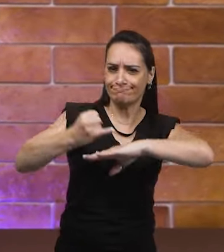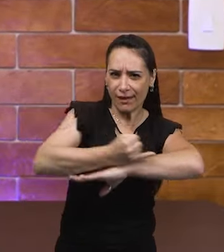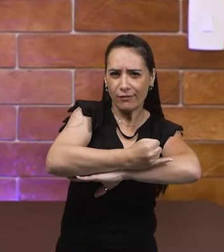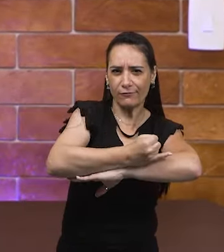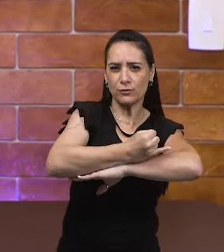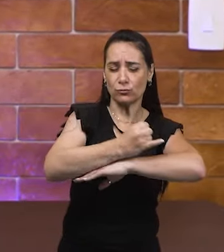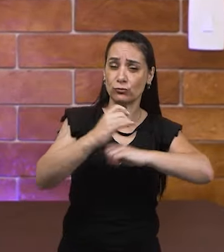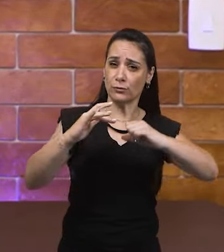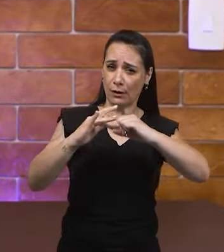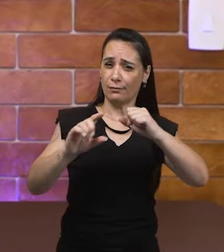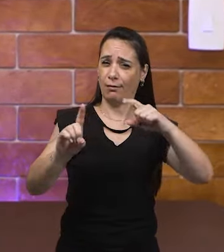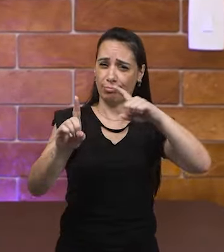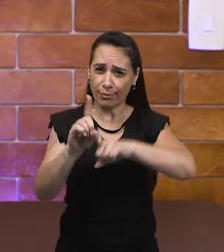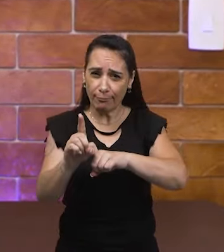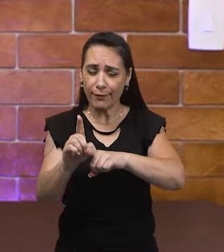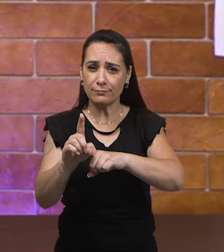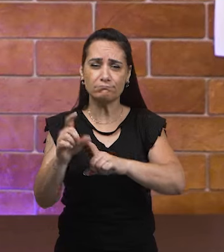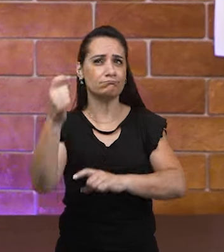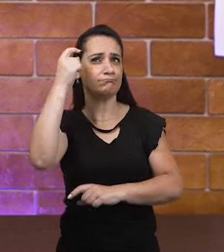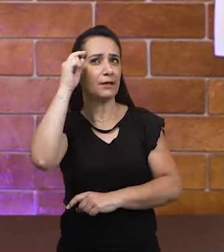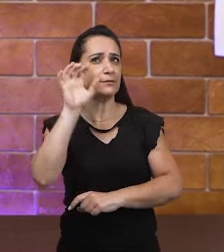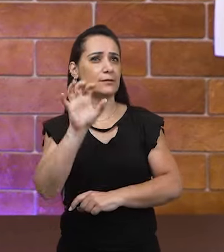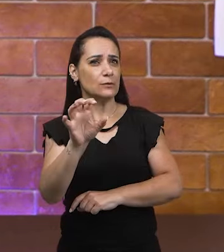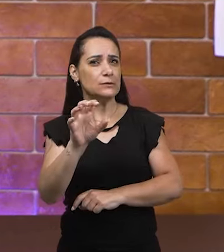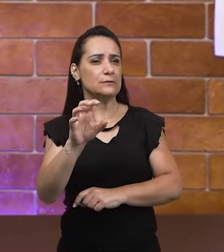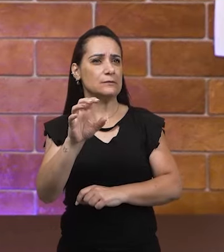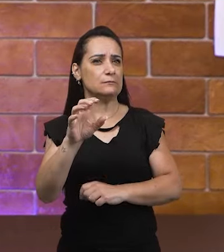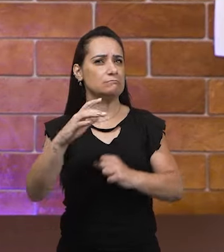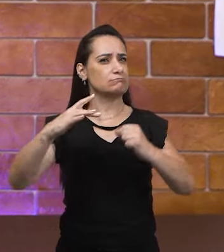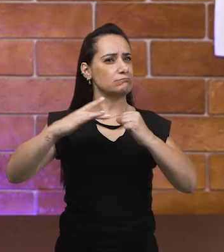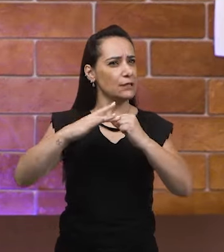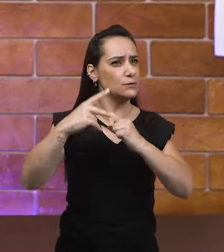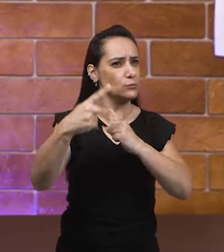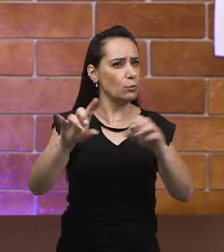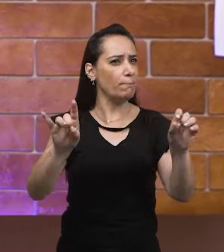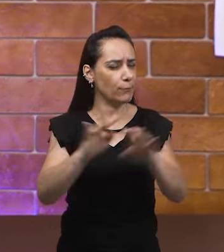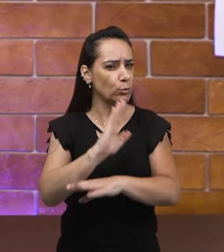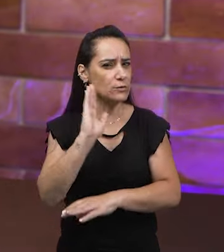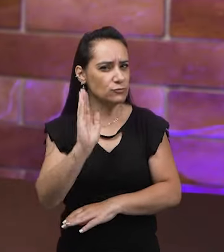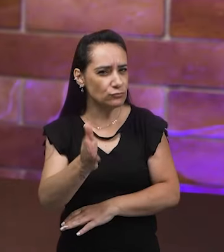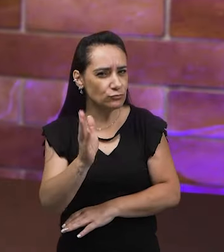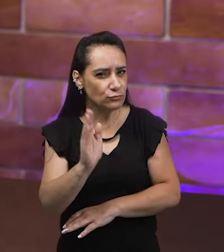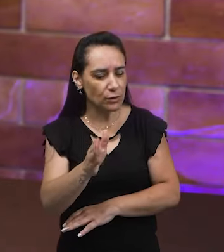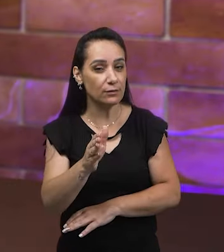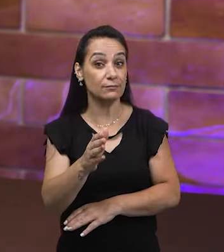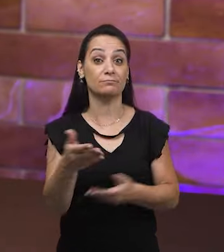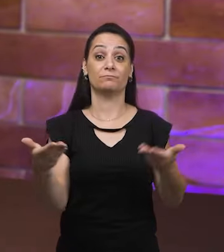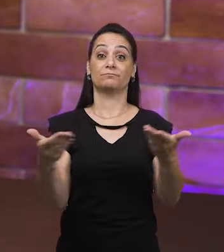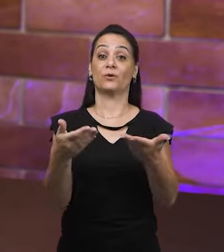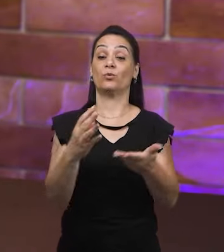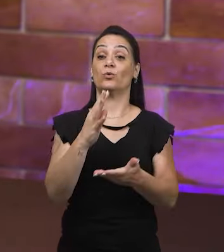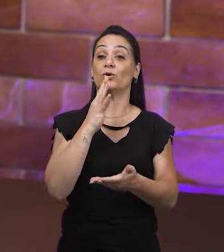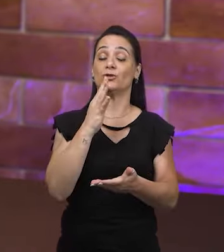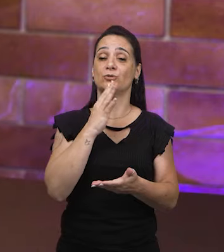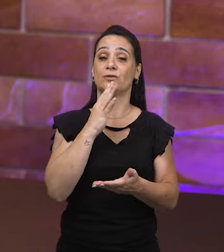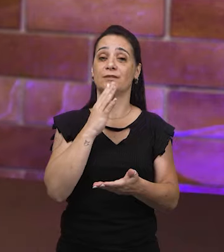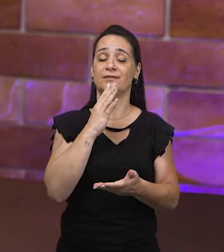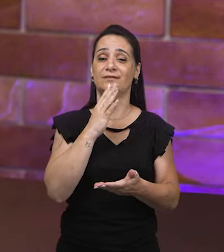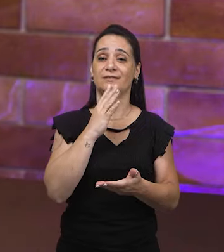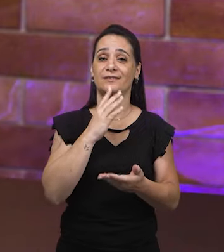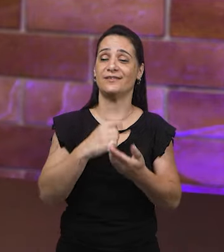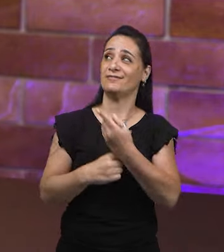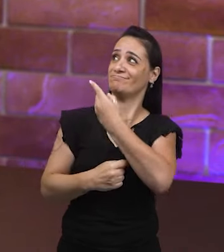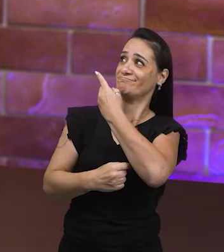rede? Pensando nesses aspectos, será que a sua rede está realmente pronta? Hoje nós vamos conhecer mais sobre